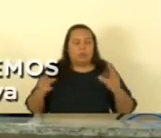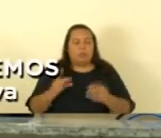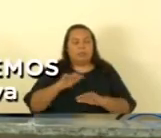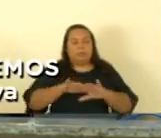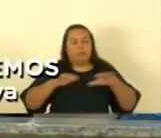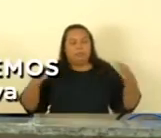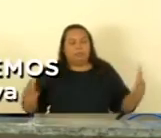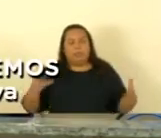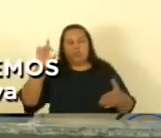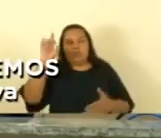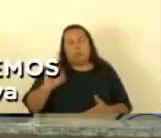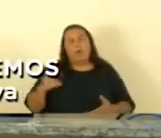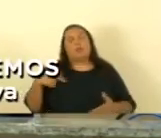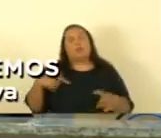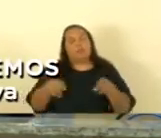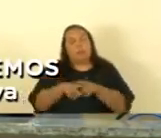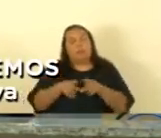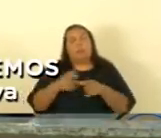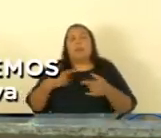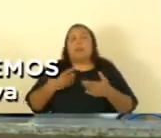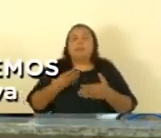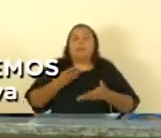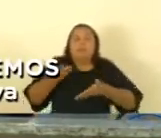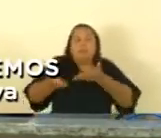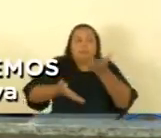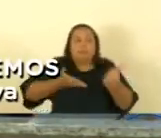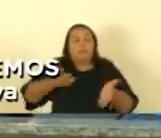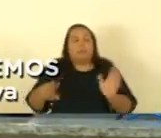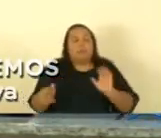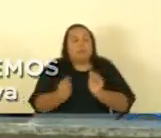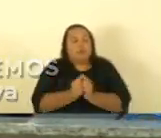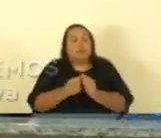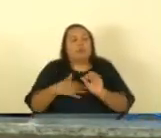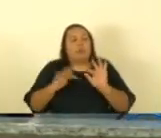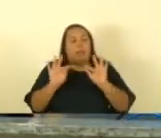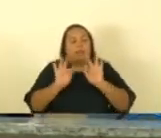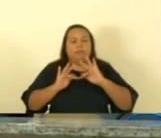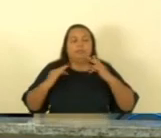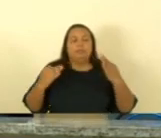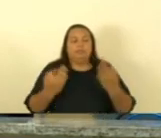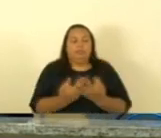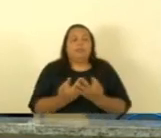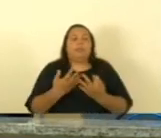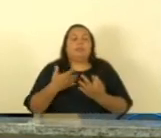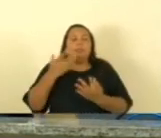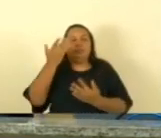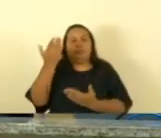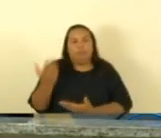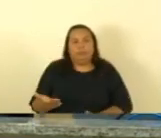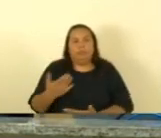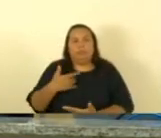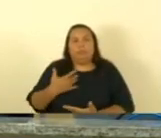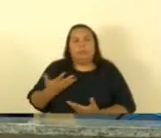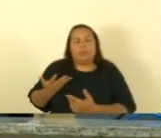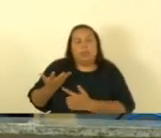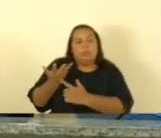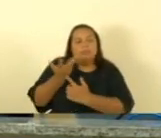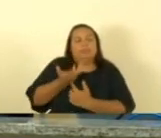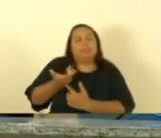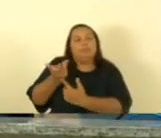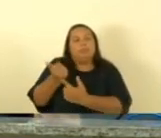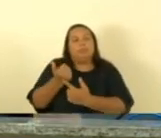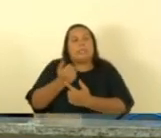diretora, eu também quero aqui me solidarizar com a família desse nosso artista que